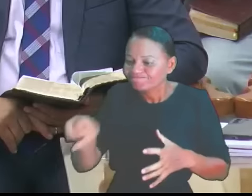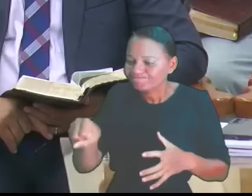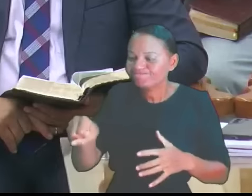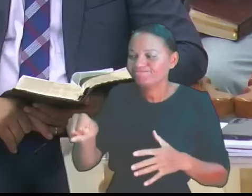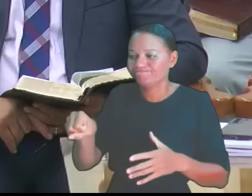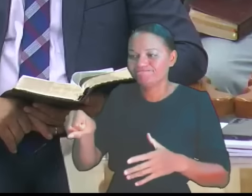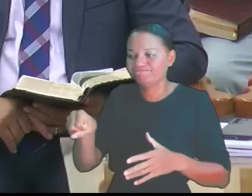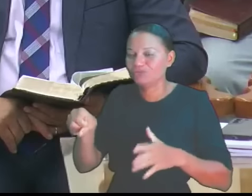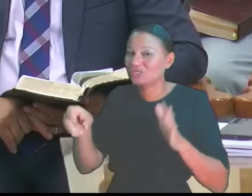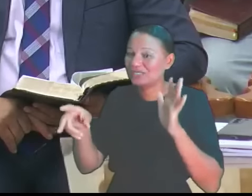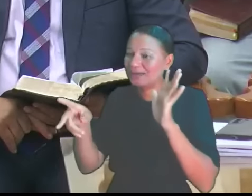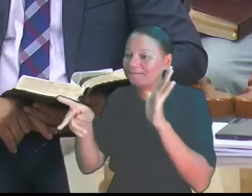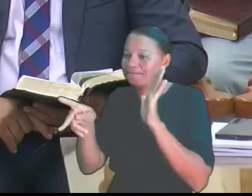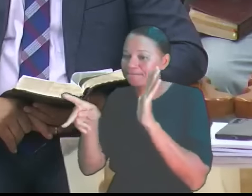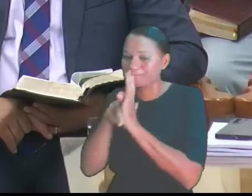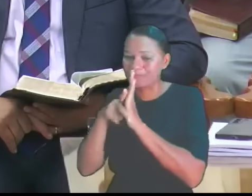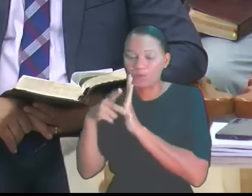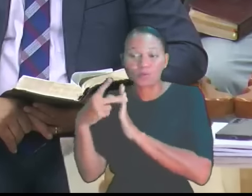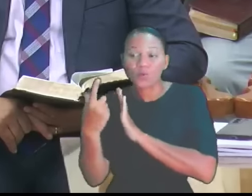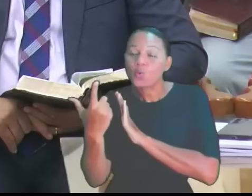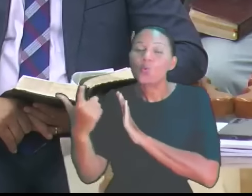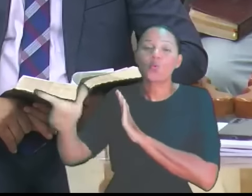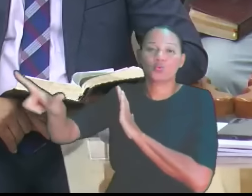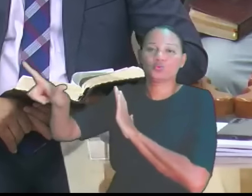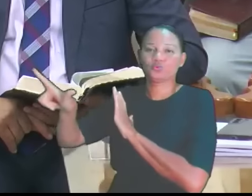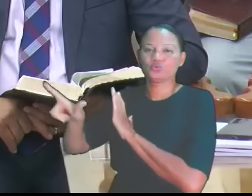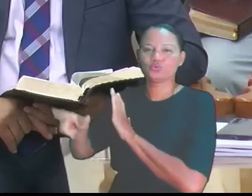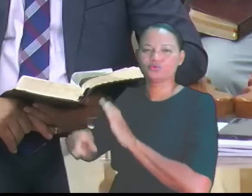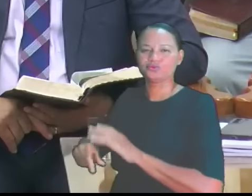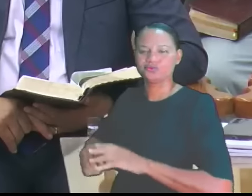naquilo que não pertence a nós.